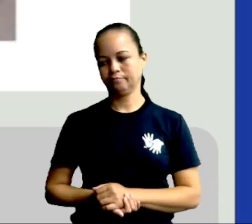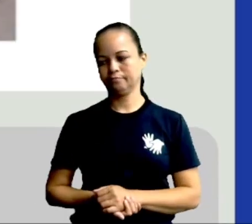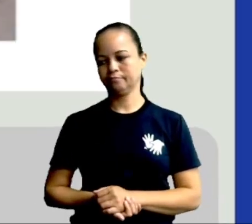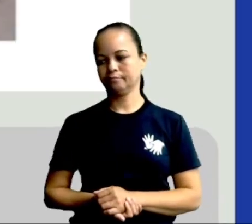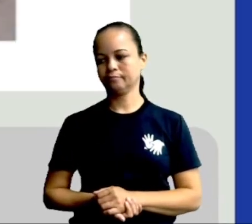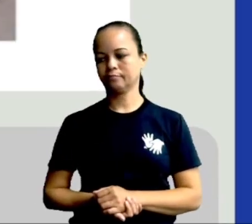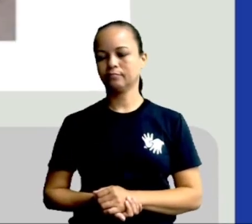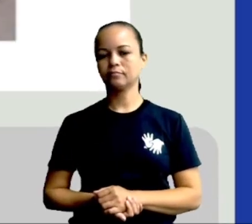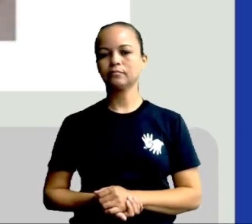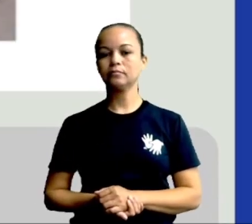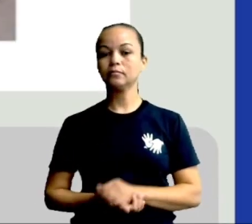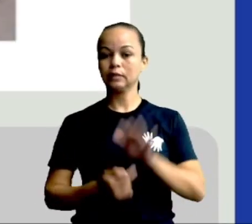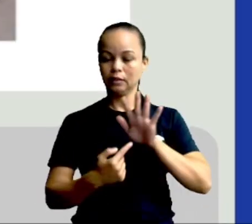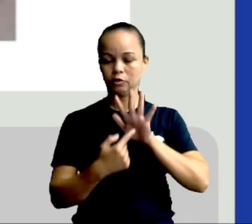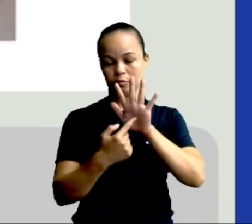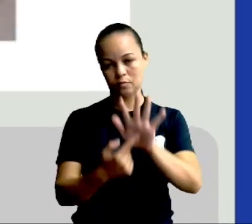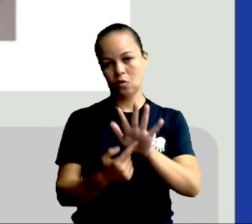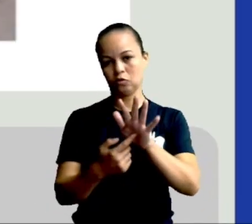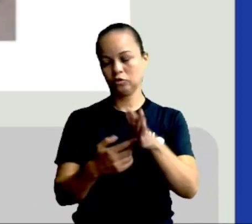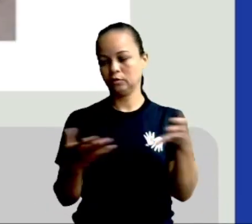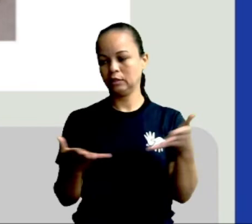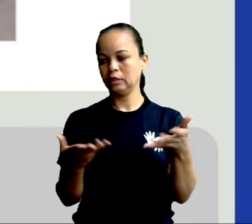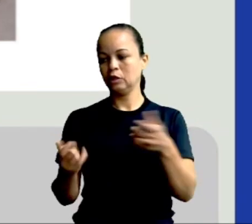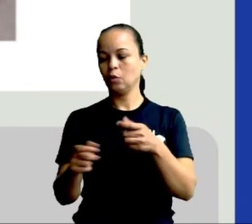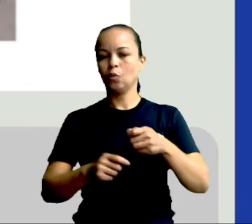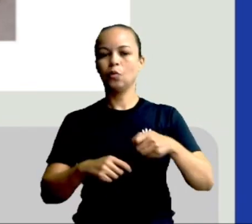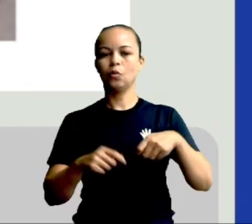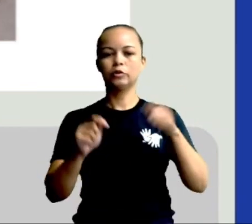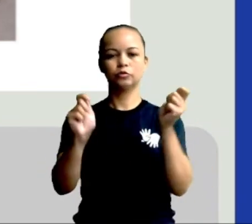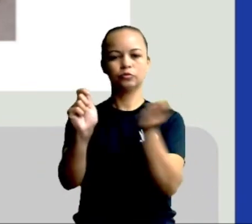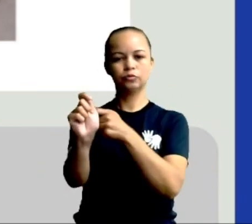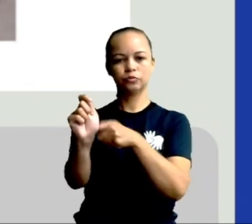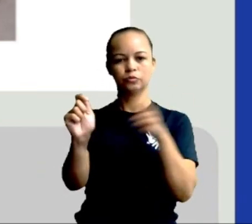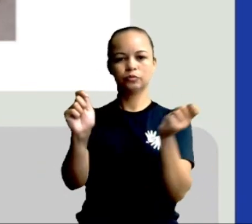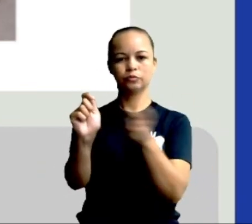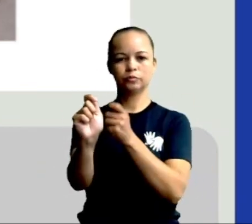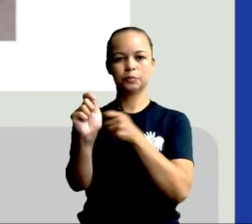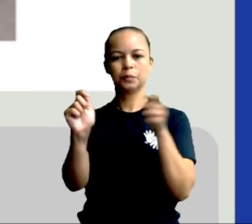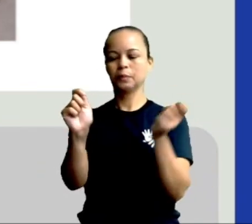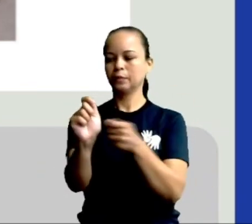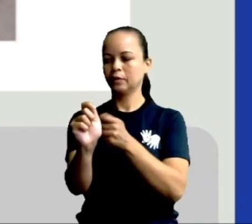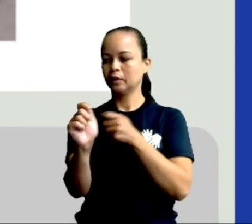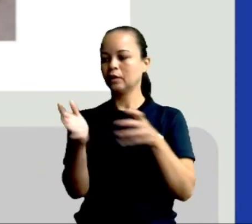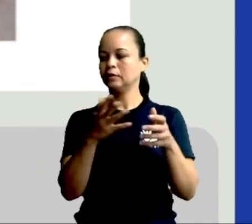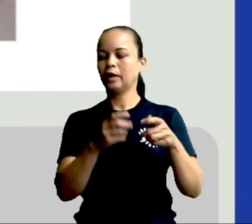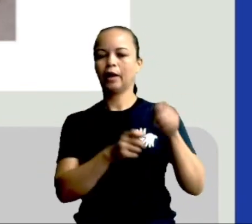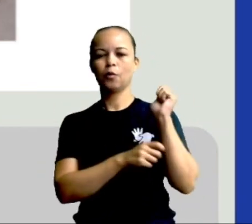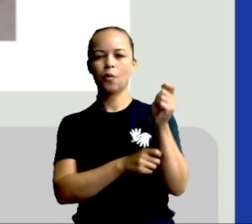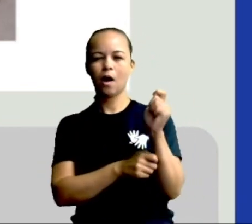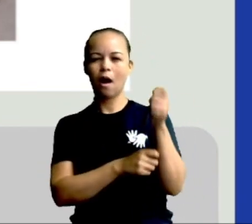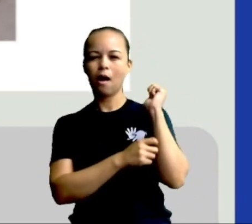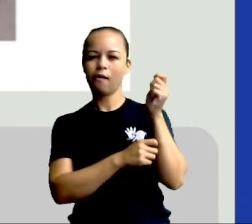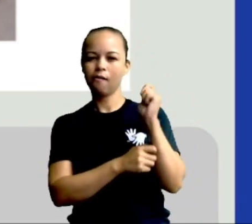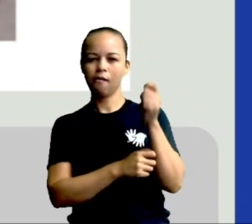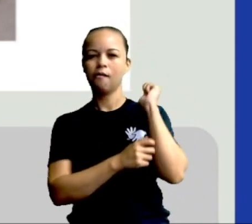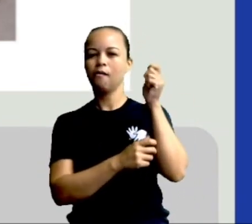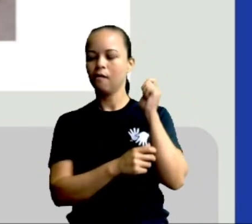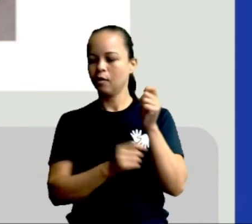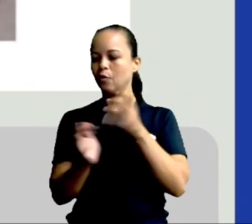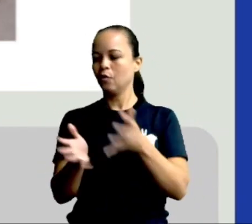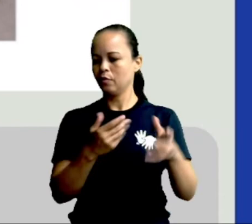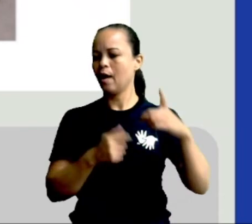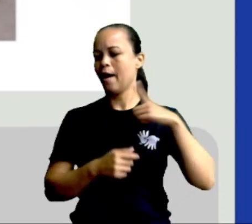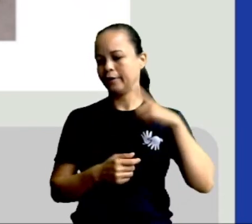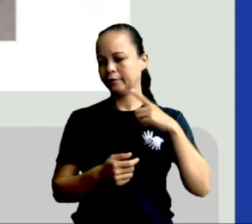Aí aqui a gente tem, né, os instrumentos, o birimbau da capoeira, o agogô. Embaixo do birimbau a gente tem